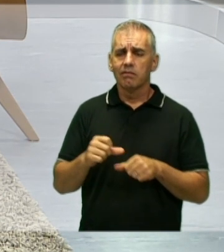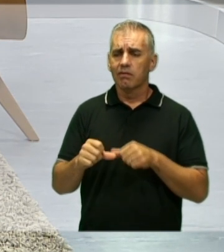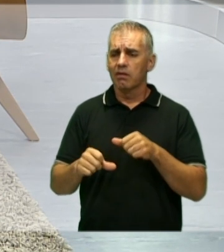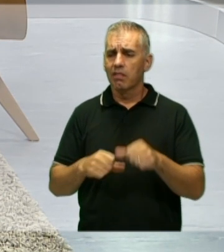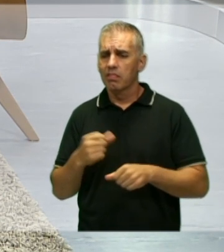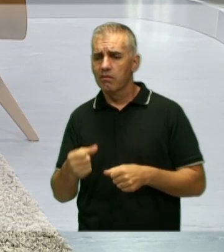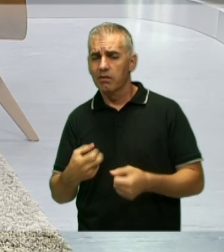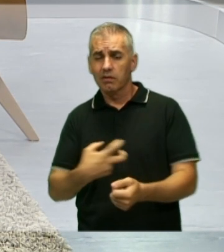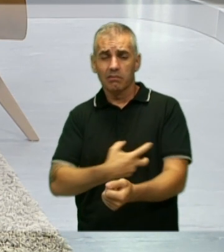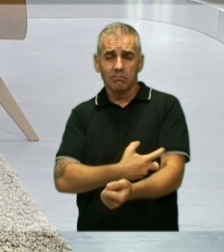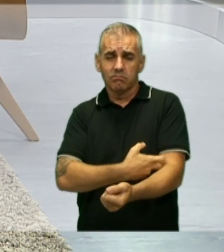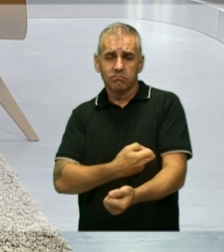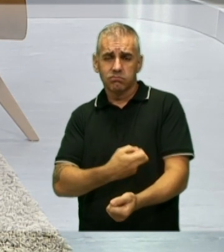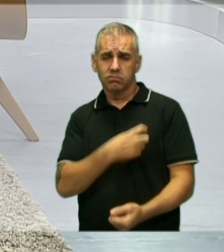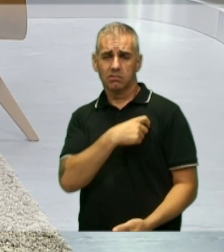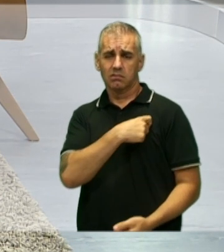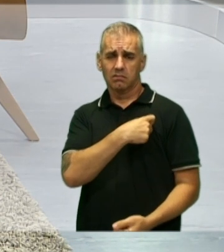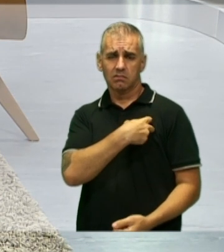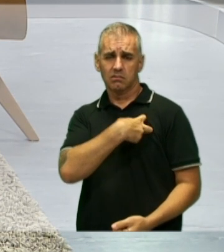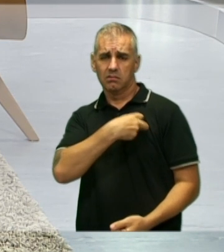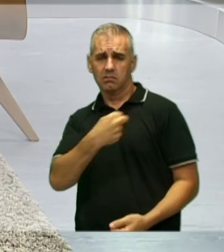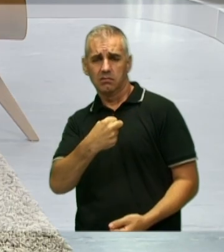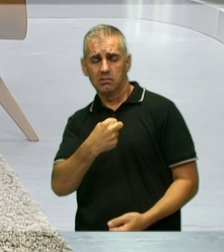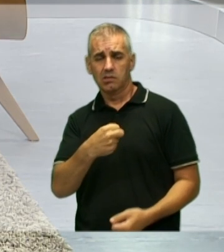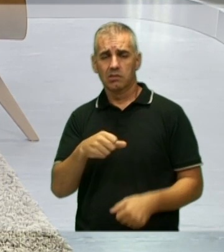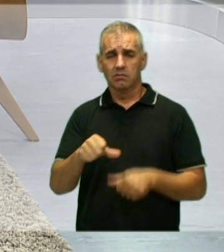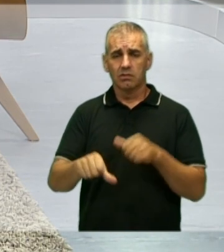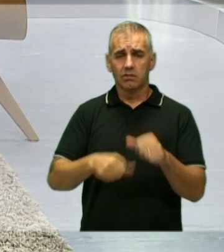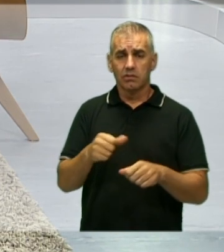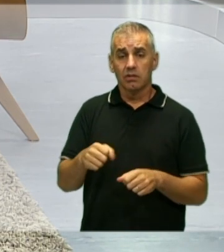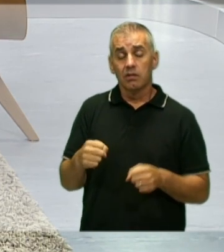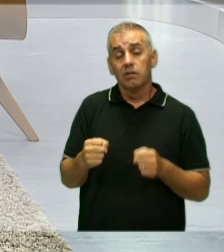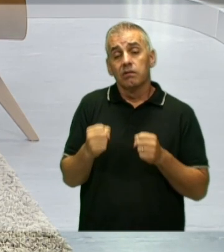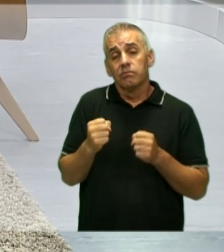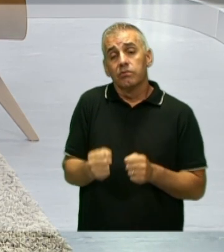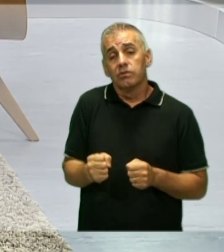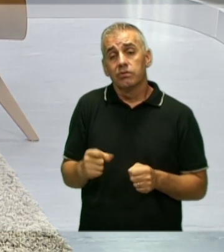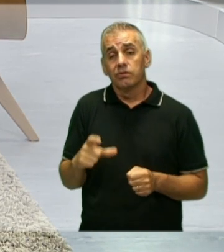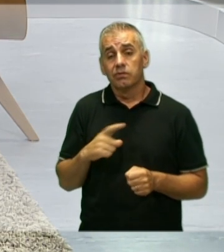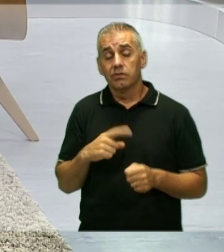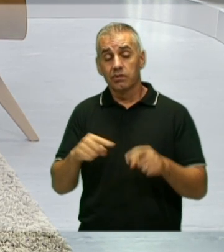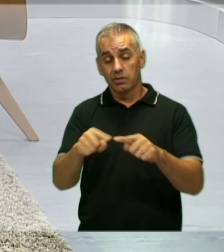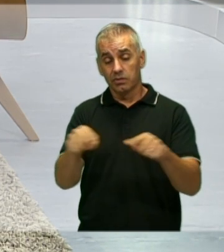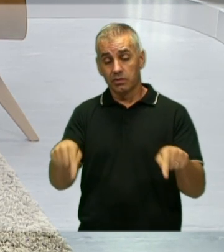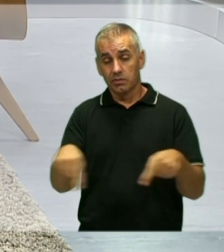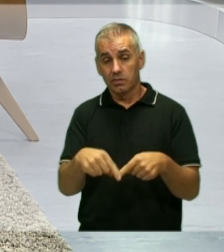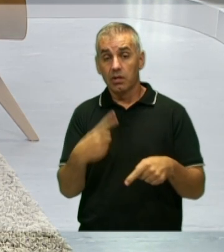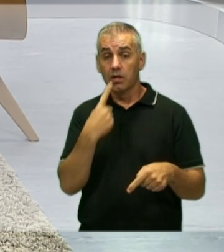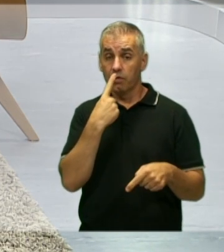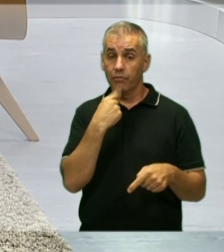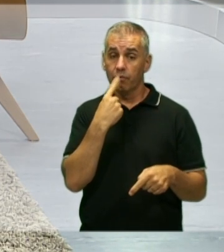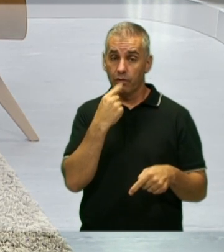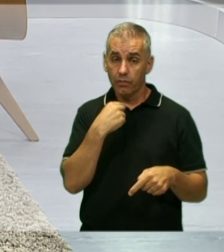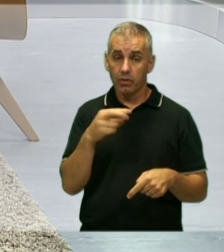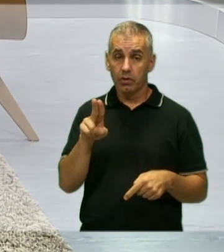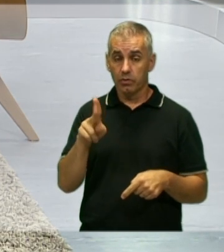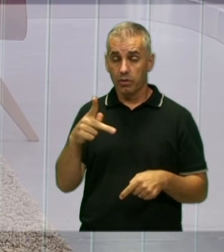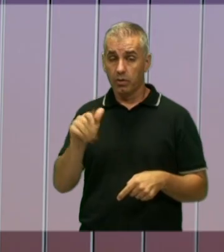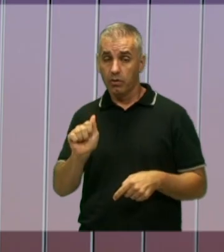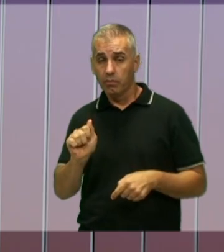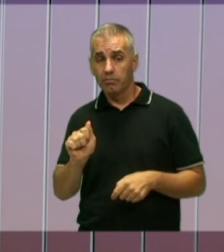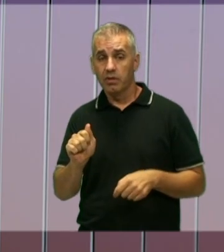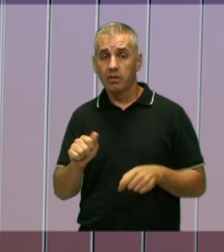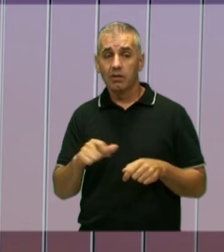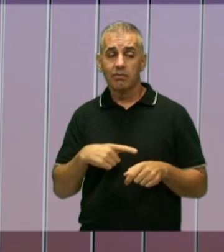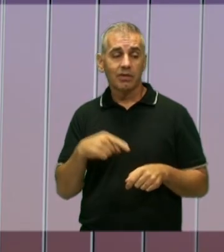para fazer, às vezes, um procedimento que deveria ser realizado na sala vermelha da UPA, porque ela está habilitada para isso, mas que,